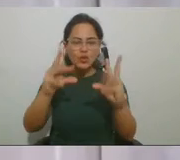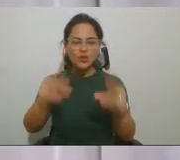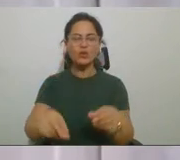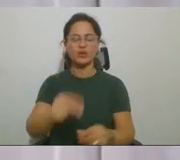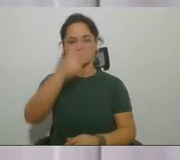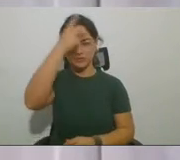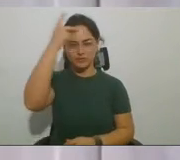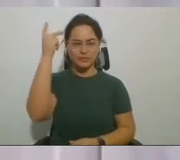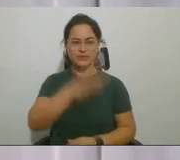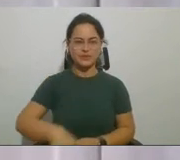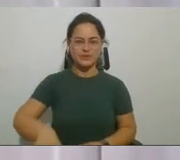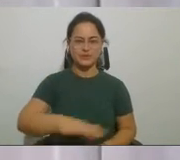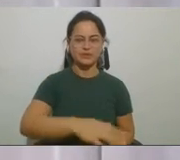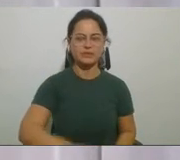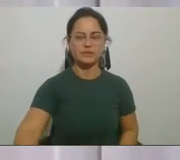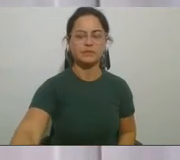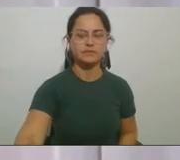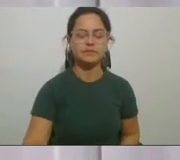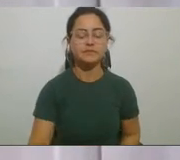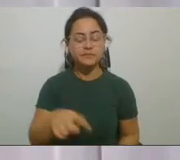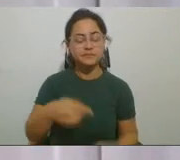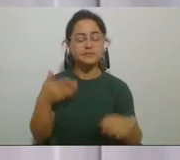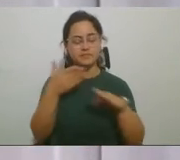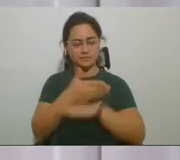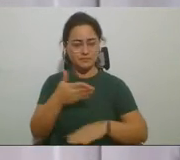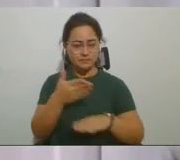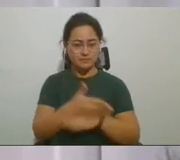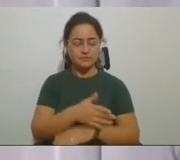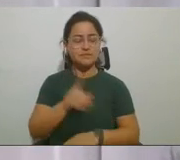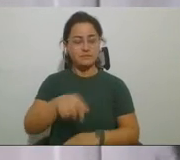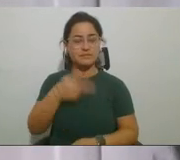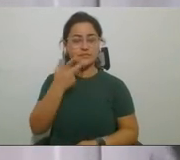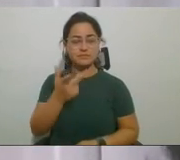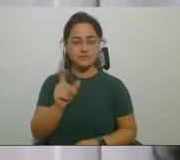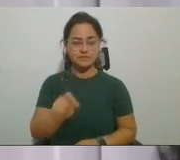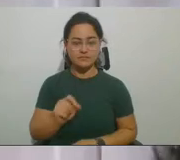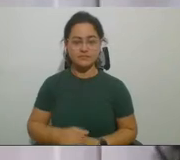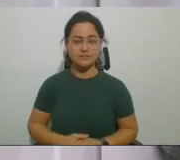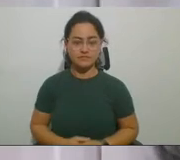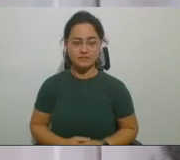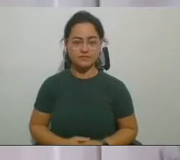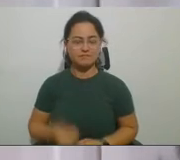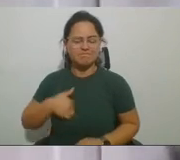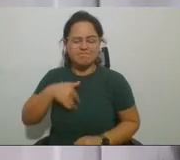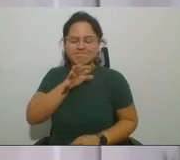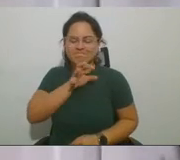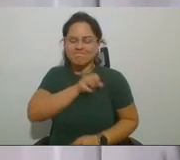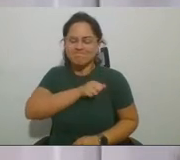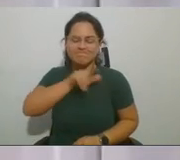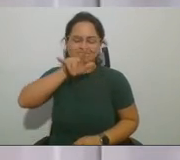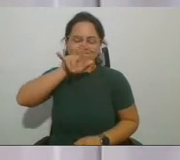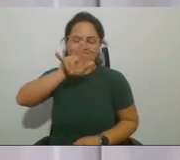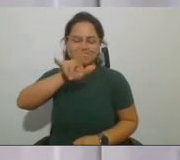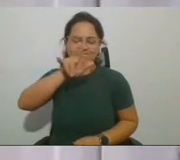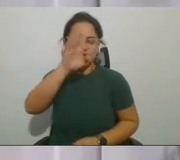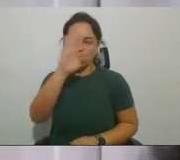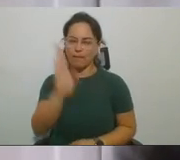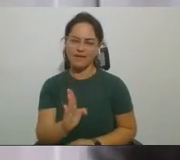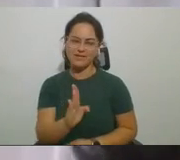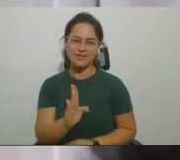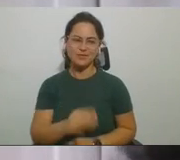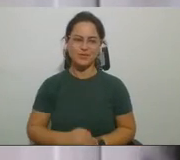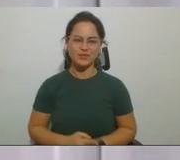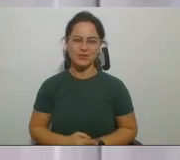essa participação e dizer e declarar meu enorme amor pelo Brasil, que é minha